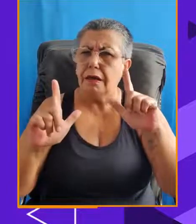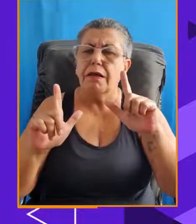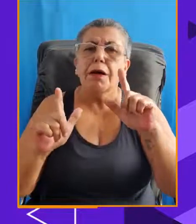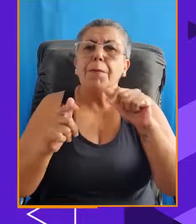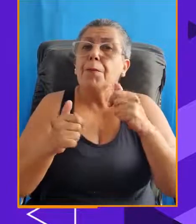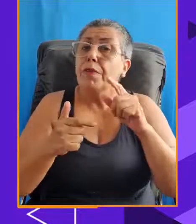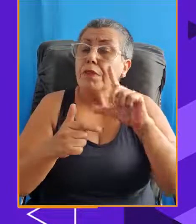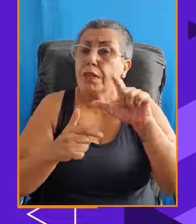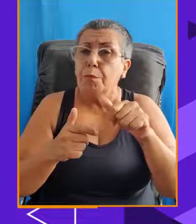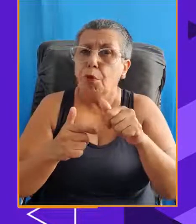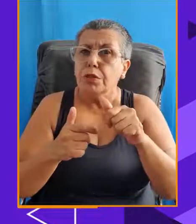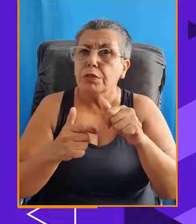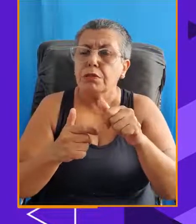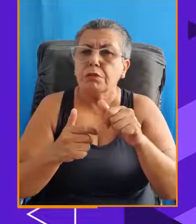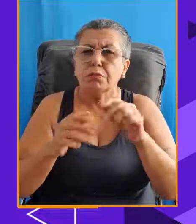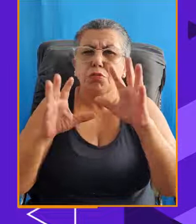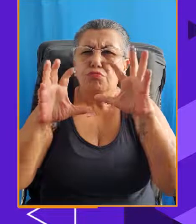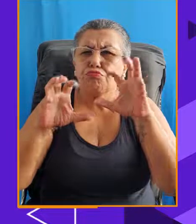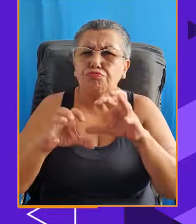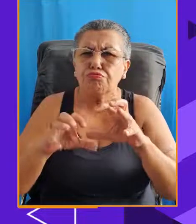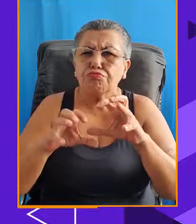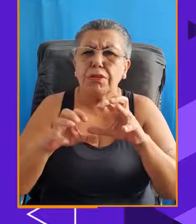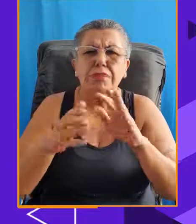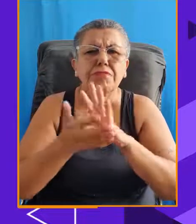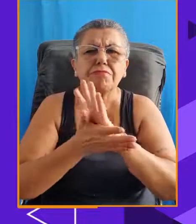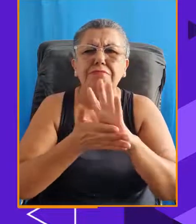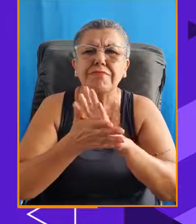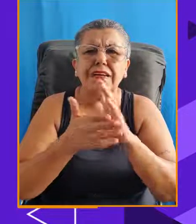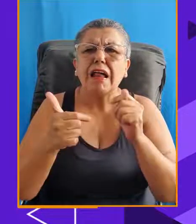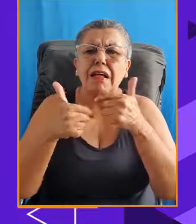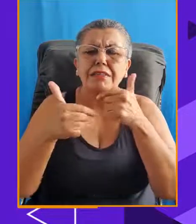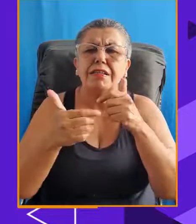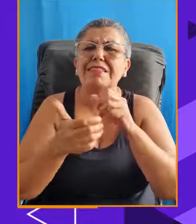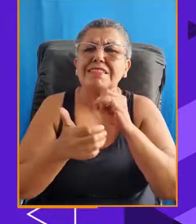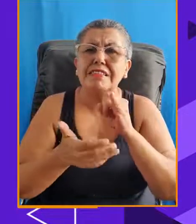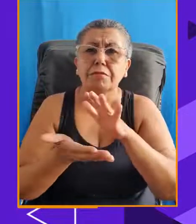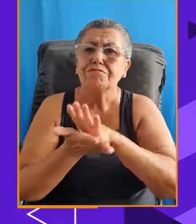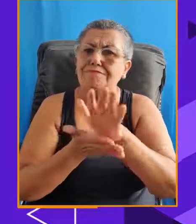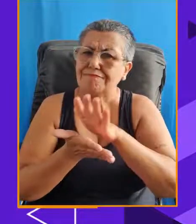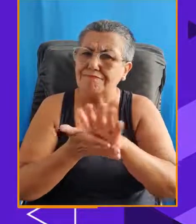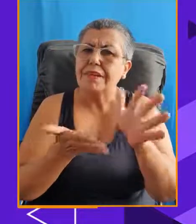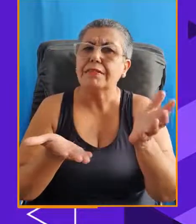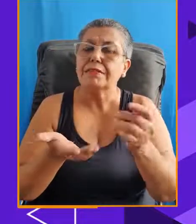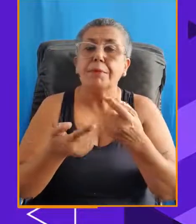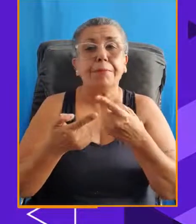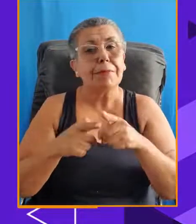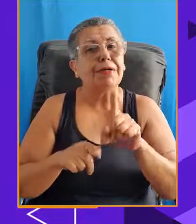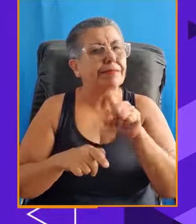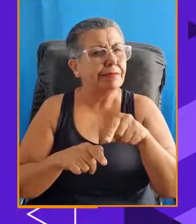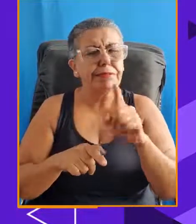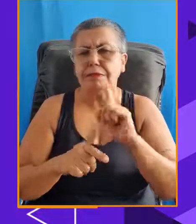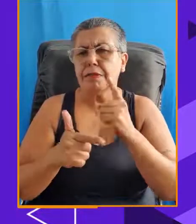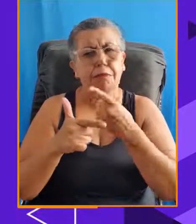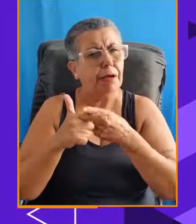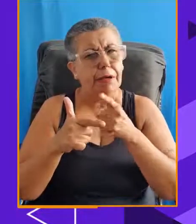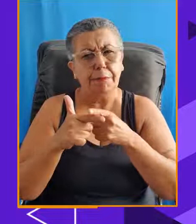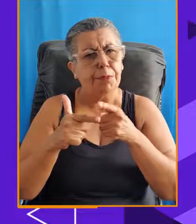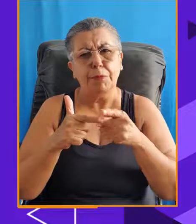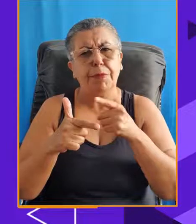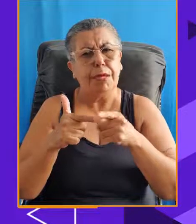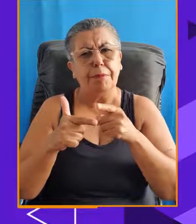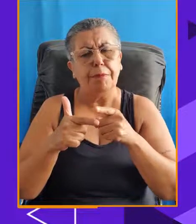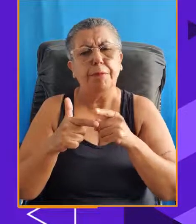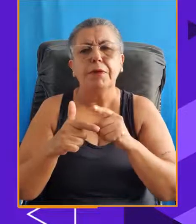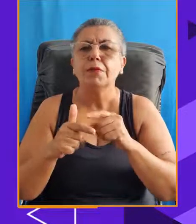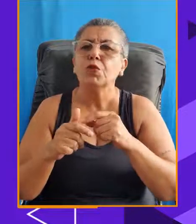no entanto, elas ficam apagadas e sem graça quando o trabalho é impresso. Mas esse não é um problema do birô